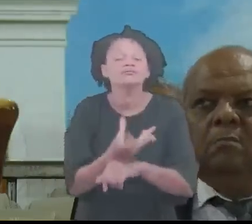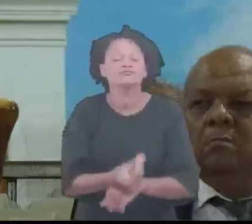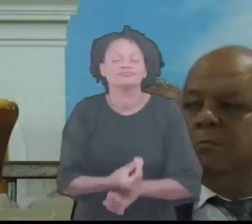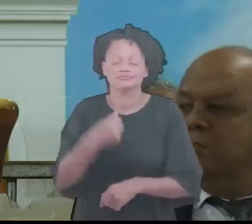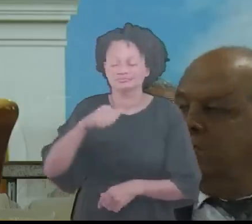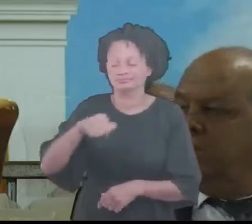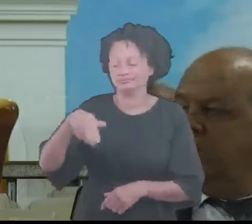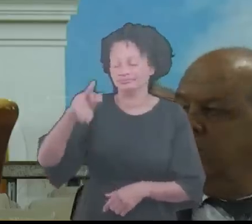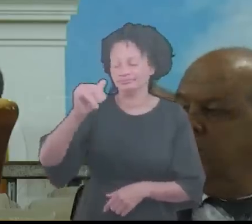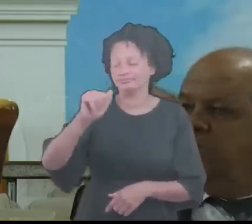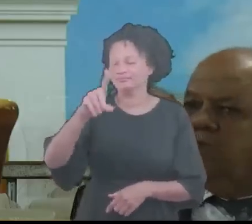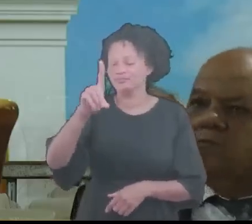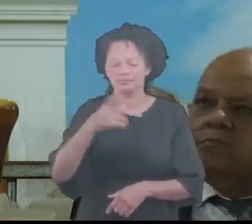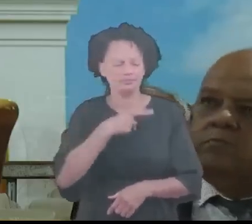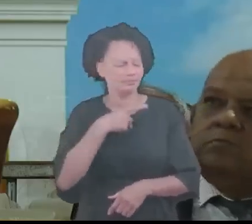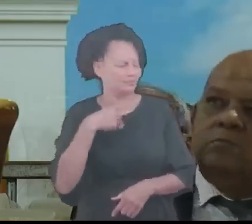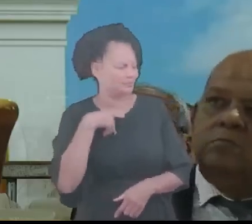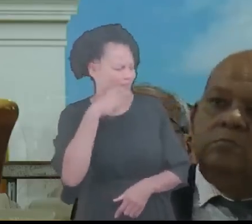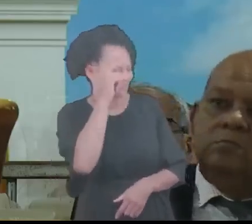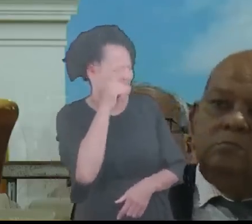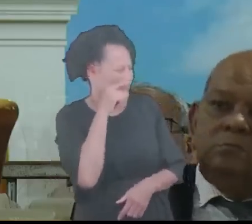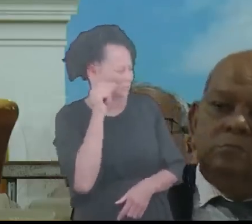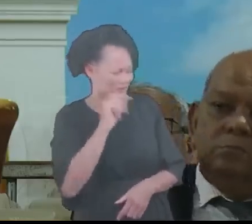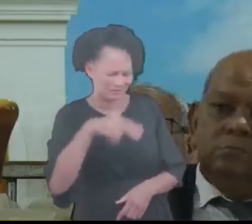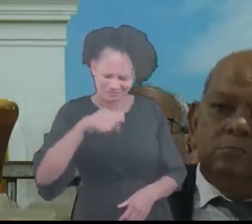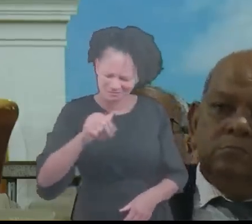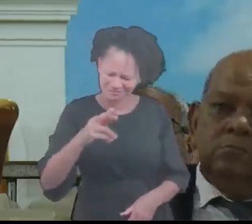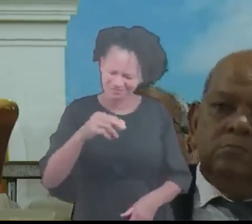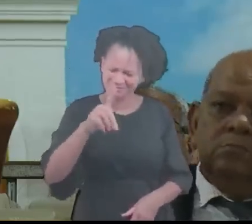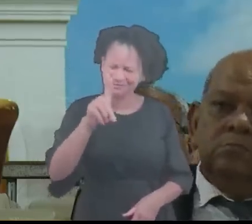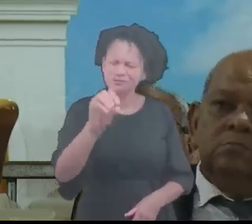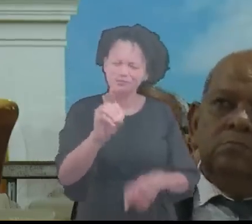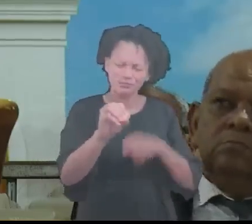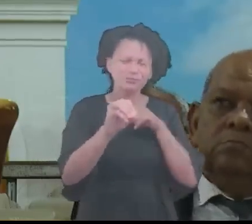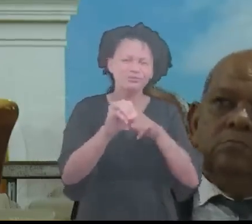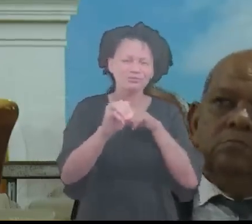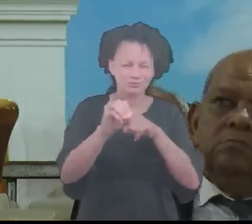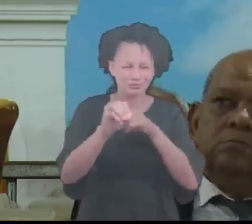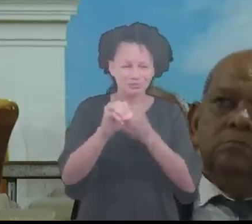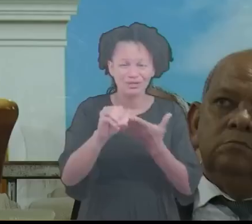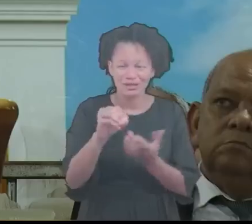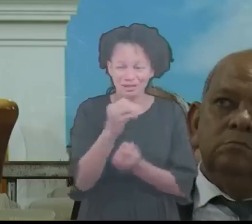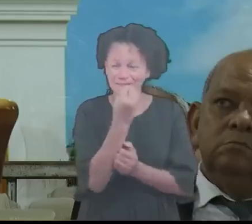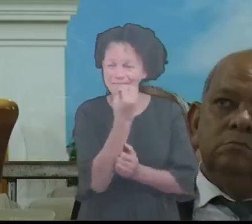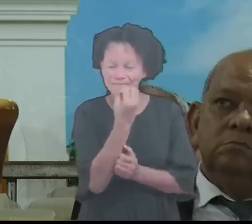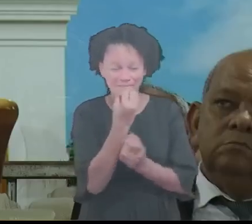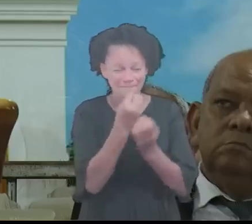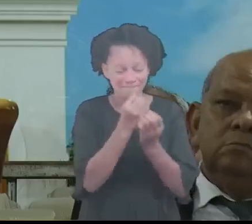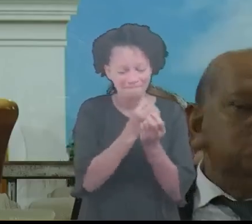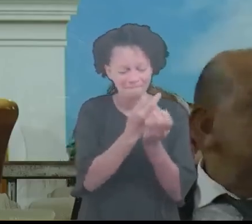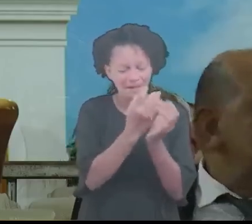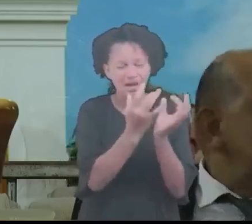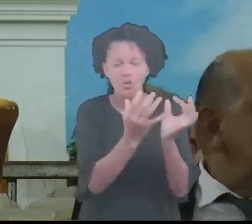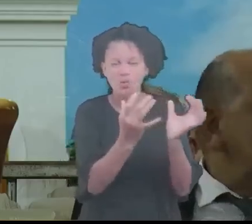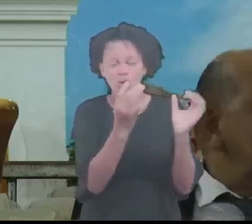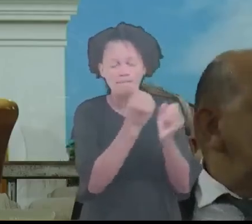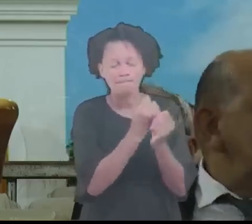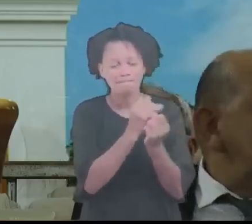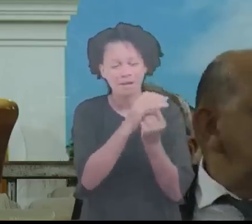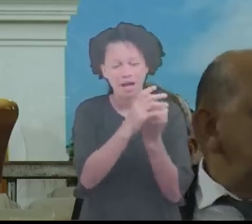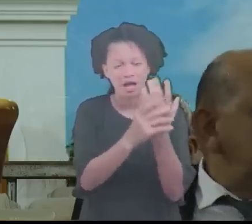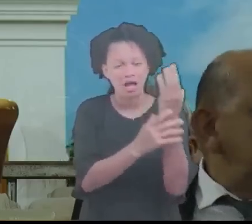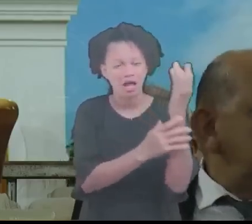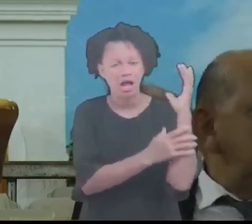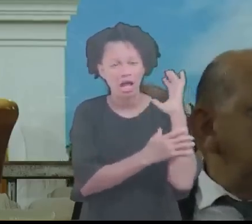Nardo. Pastor Isvaldo, e o que é nardo? O nardo, irmão, é uma planta vinda, louvado seja Deus,